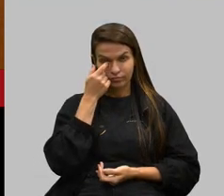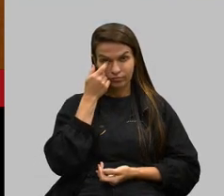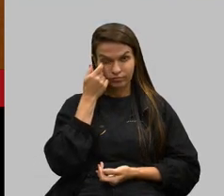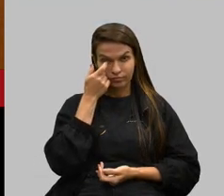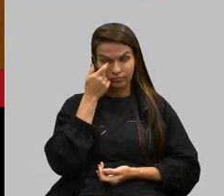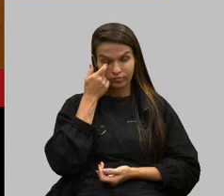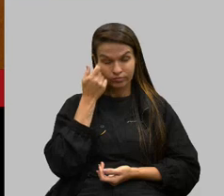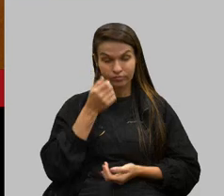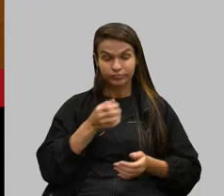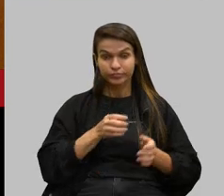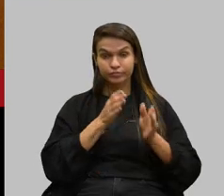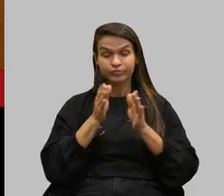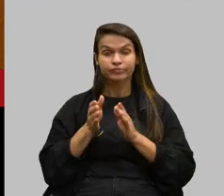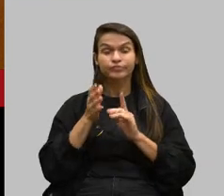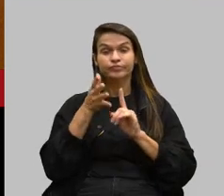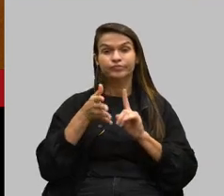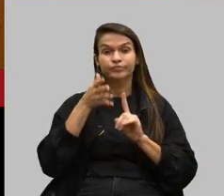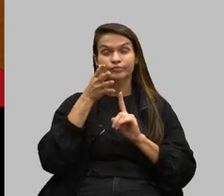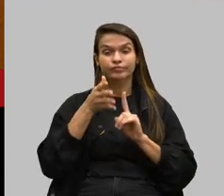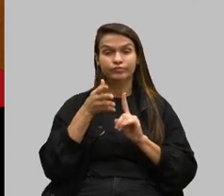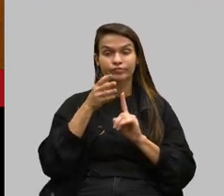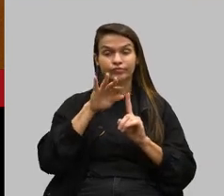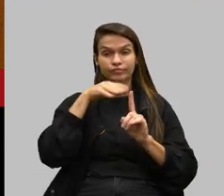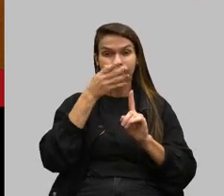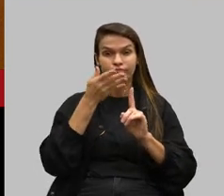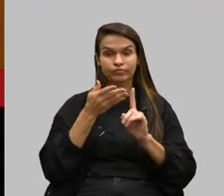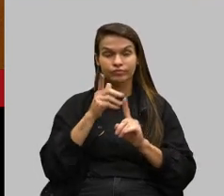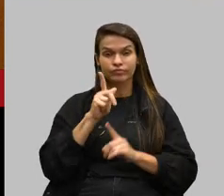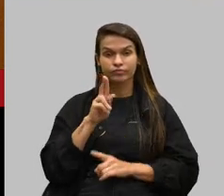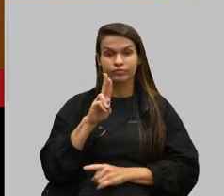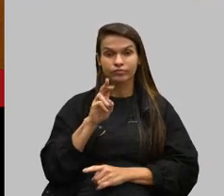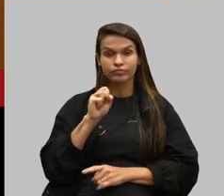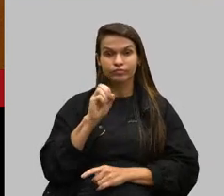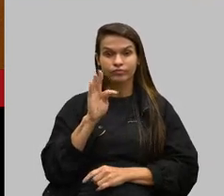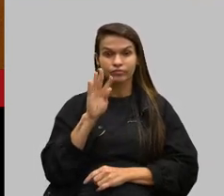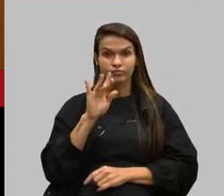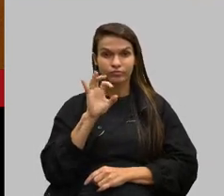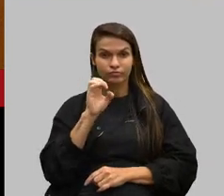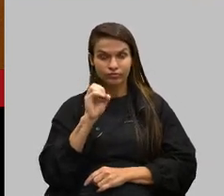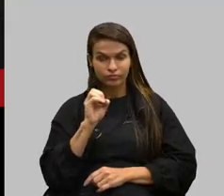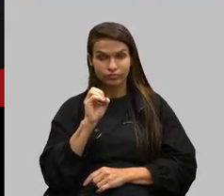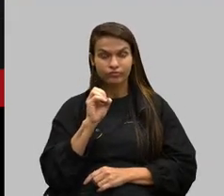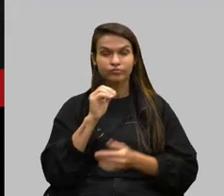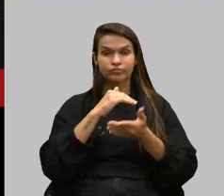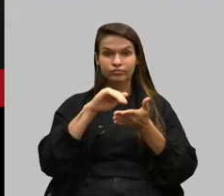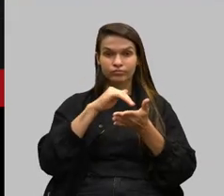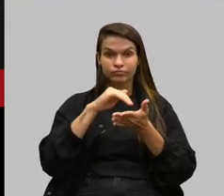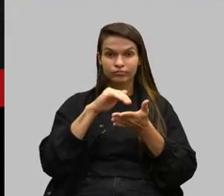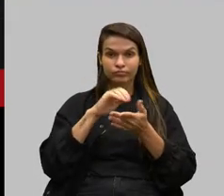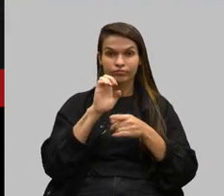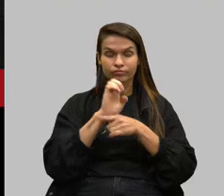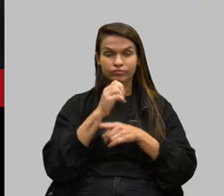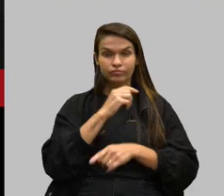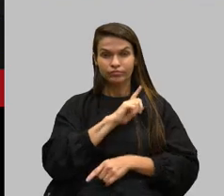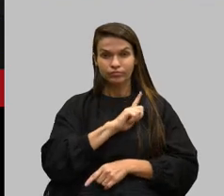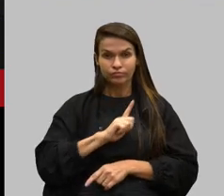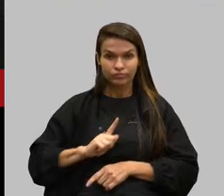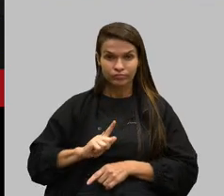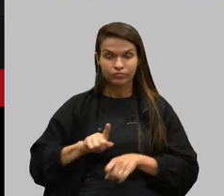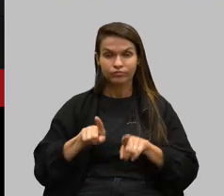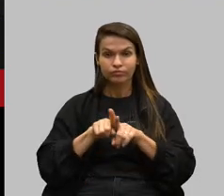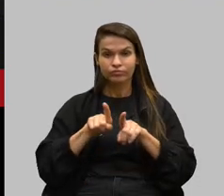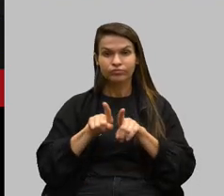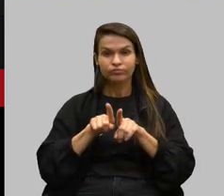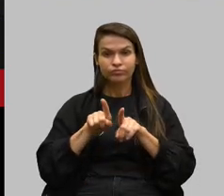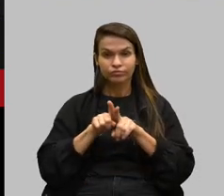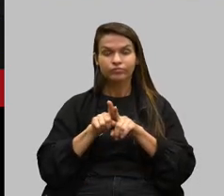passo a palavra para o Excelentíssimo Senhor Gustavo Valadares secretário de estado de governo que disporá